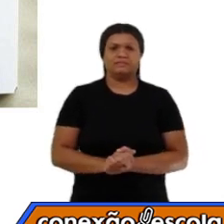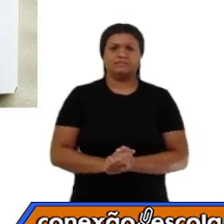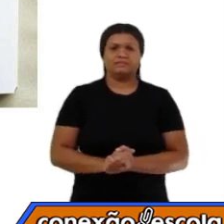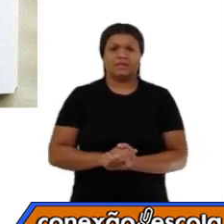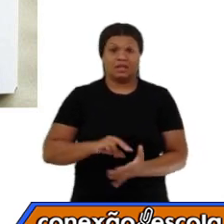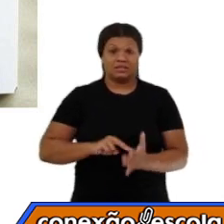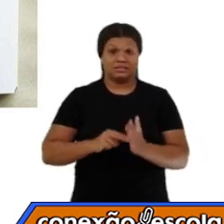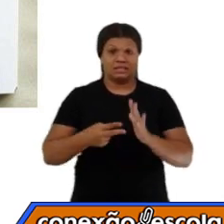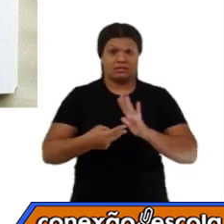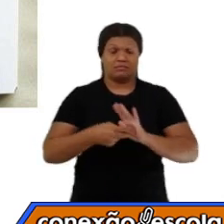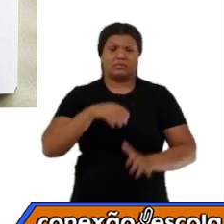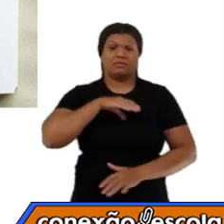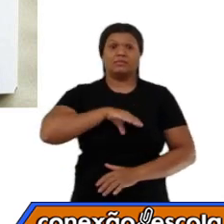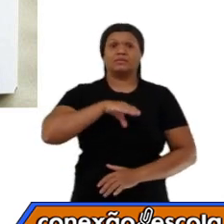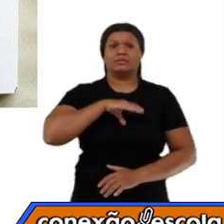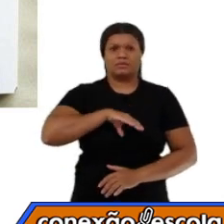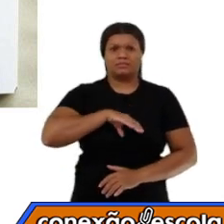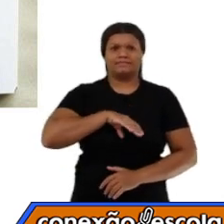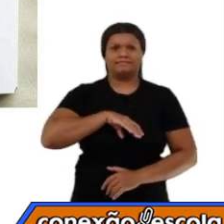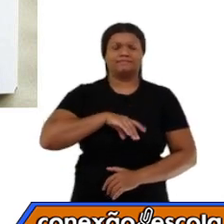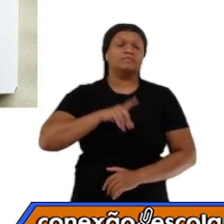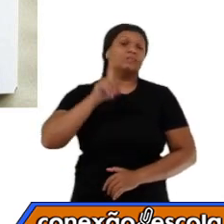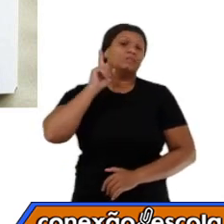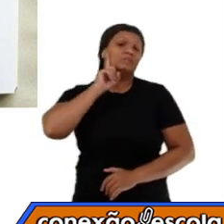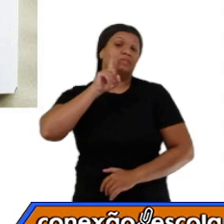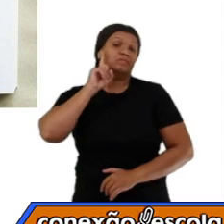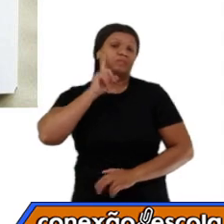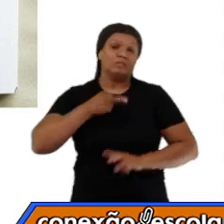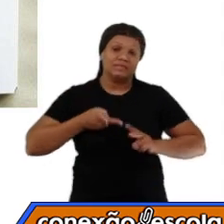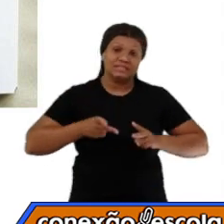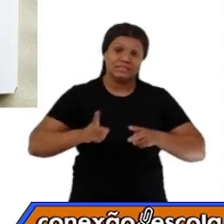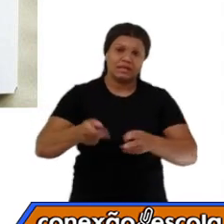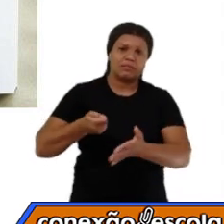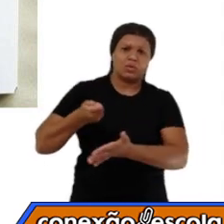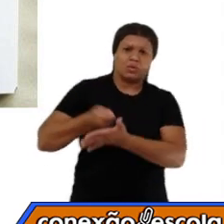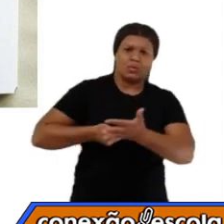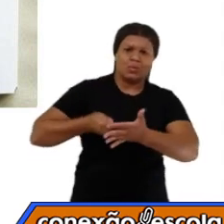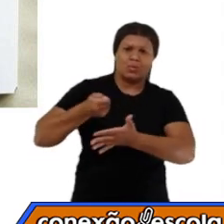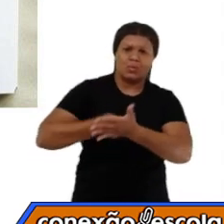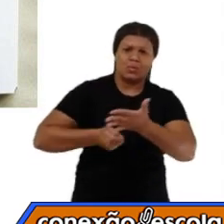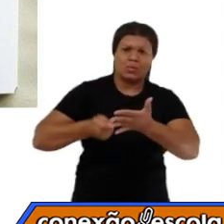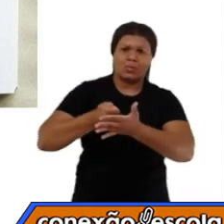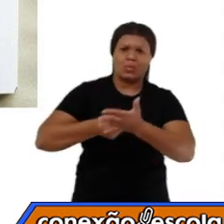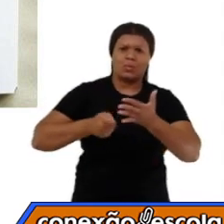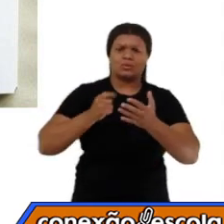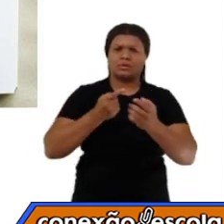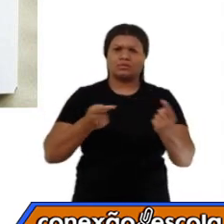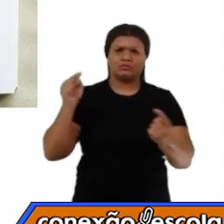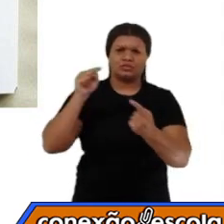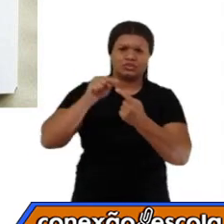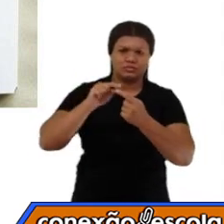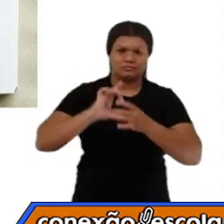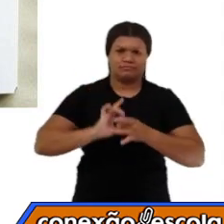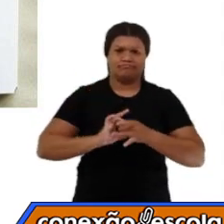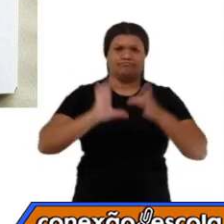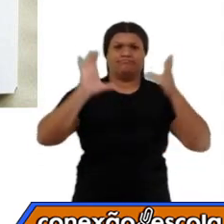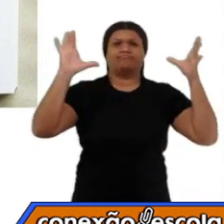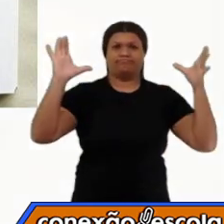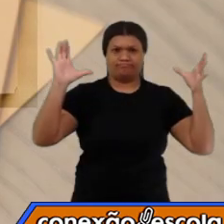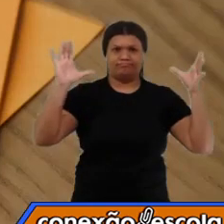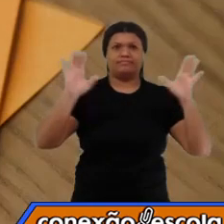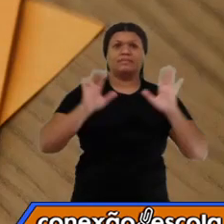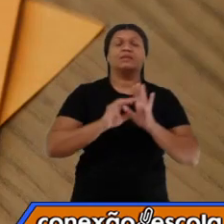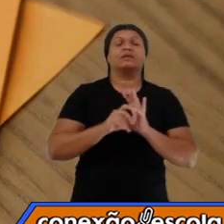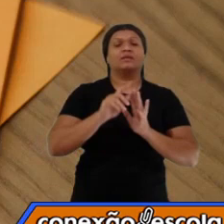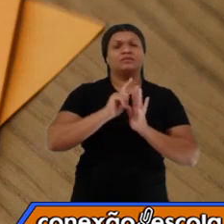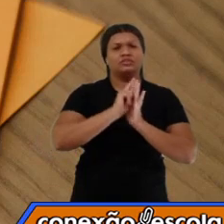em português significa: os americanos sempre lutarão por liberdade. Esse gênero textual, só de eu bater o